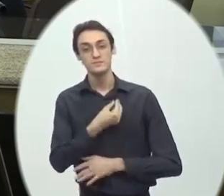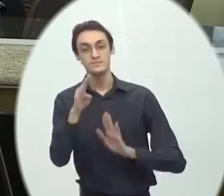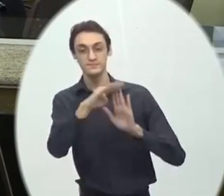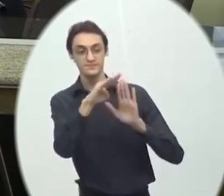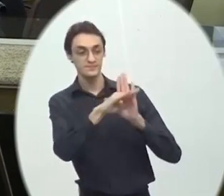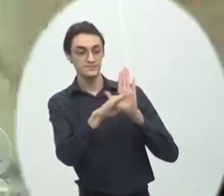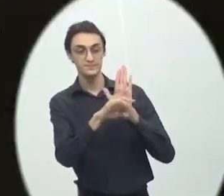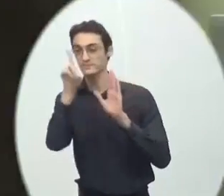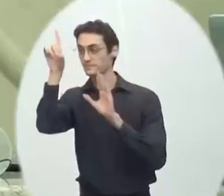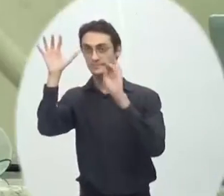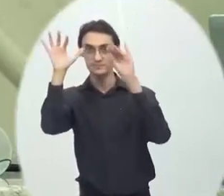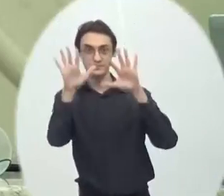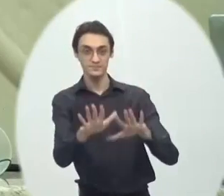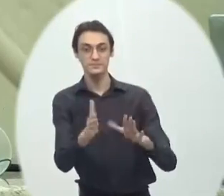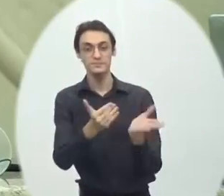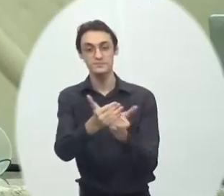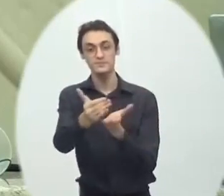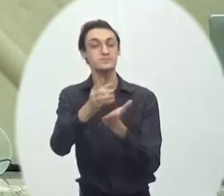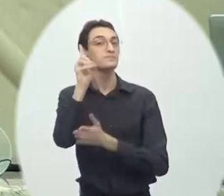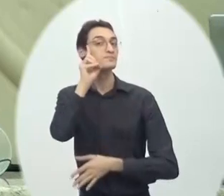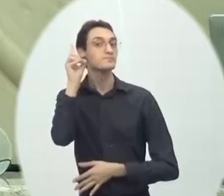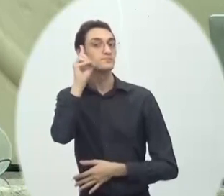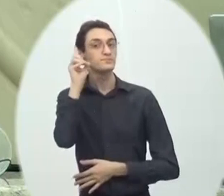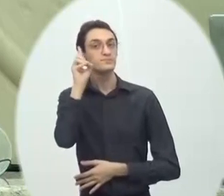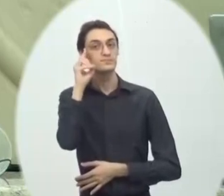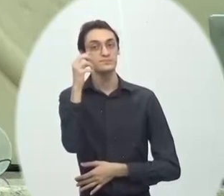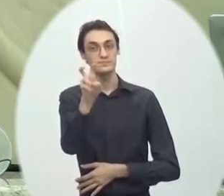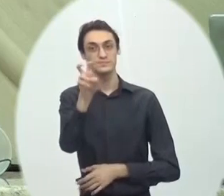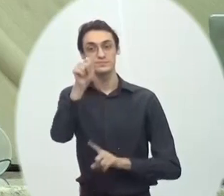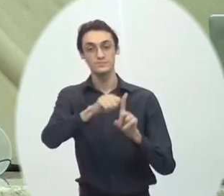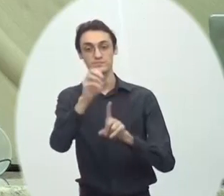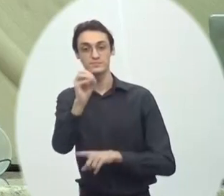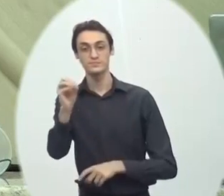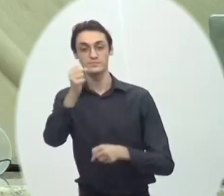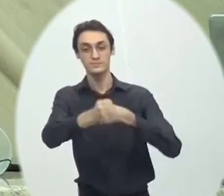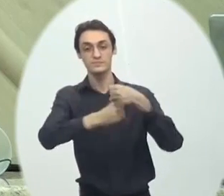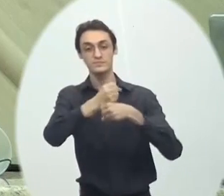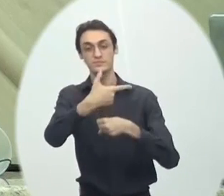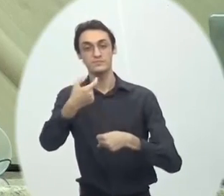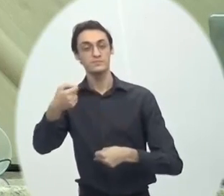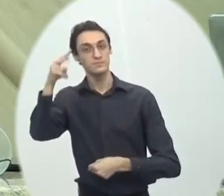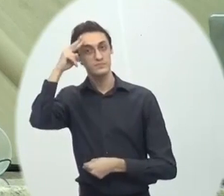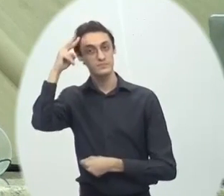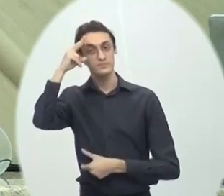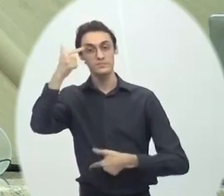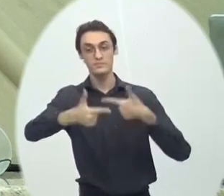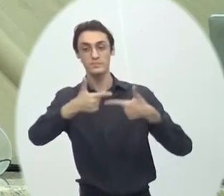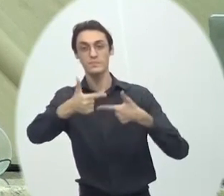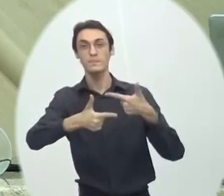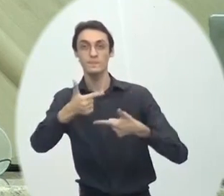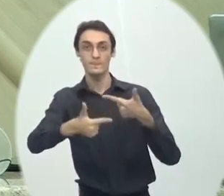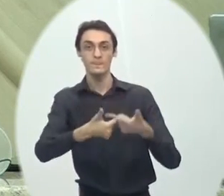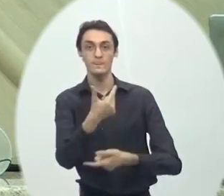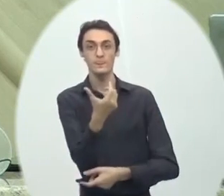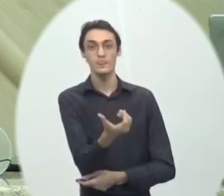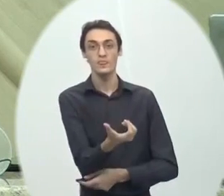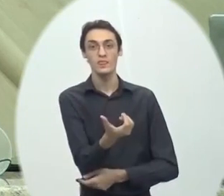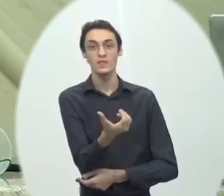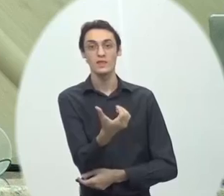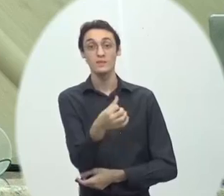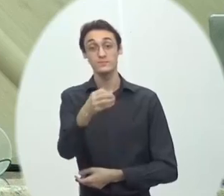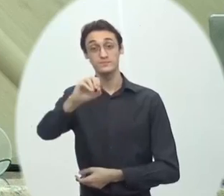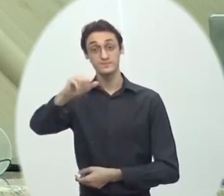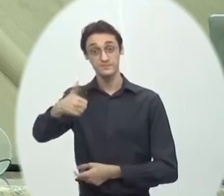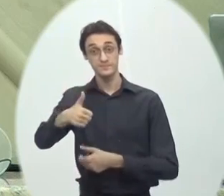Havendo quórum regimental e sob a proteção de Deus, iniciamos neste dia 5 de outubro de 2020, segunda-feira, os trabalhos da